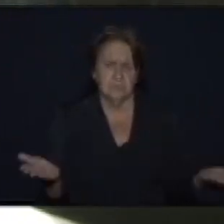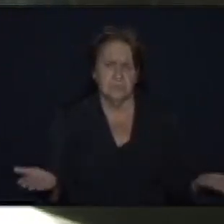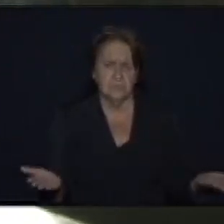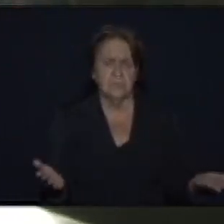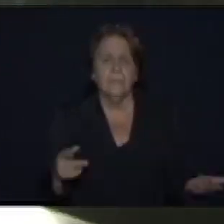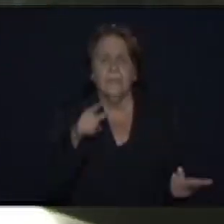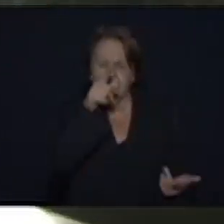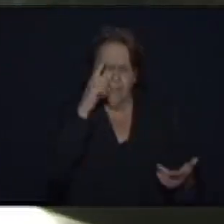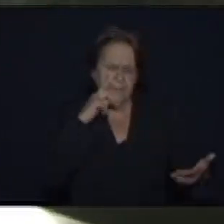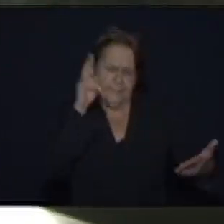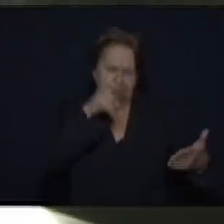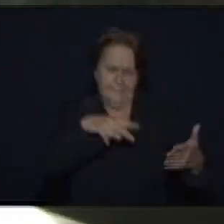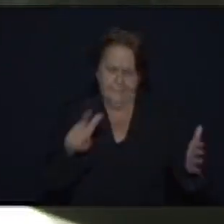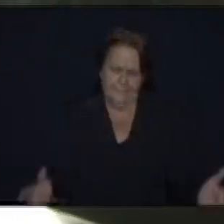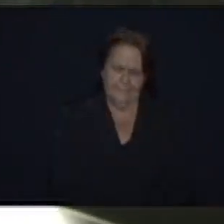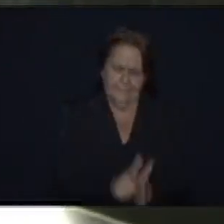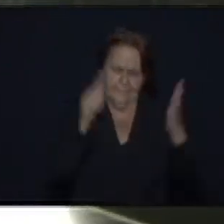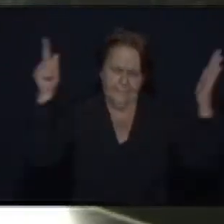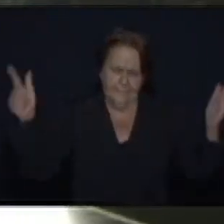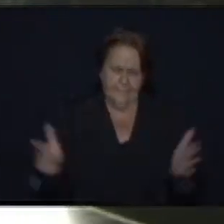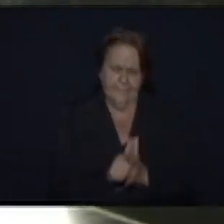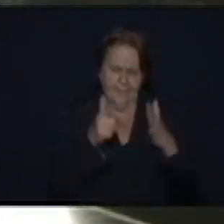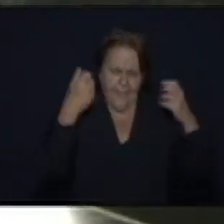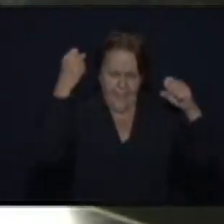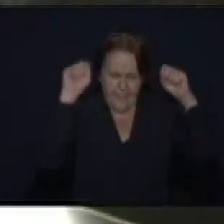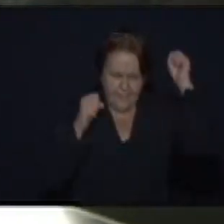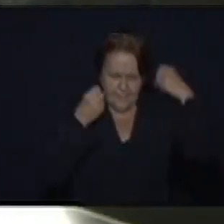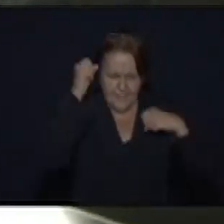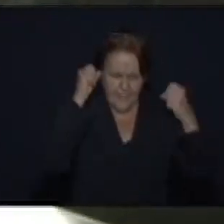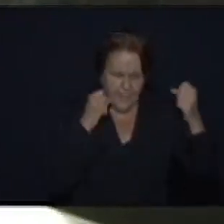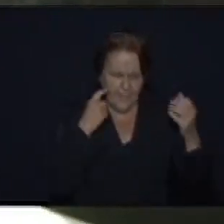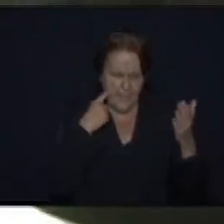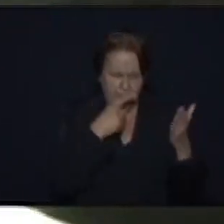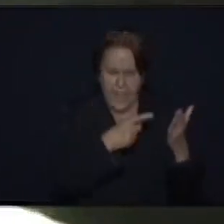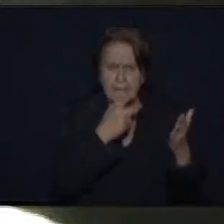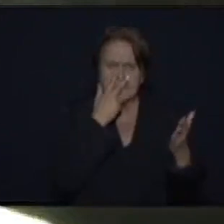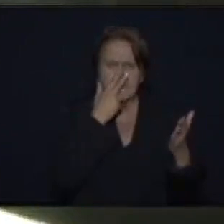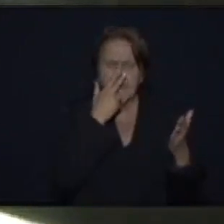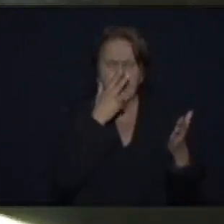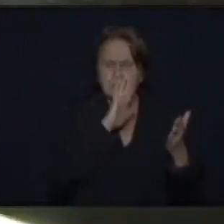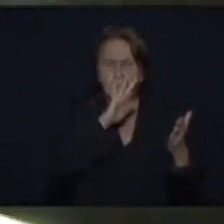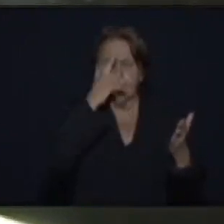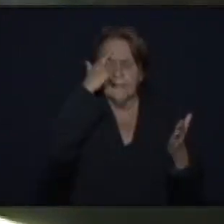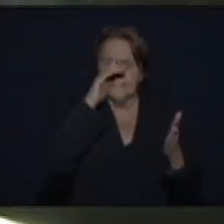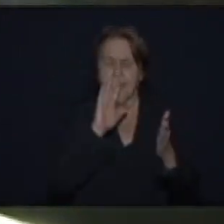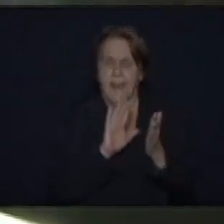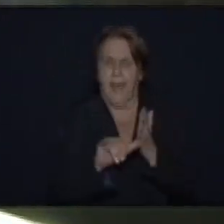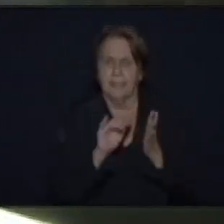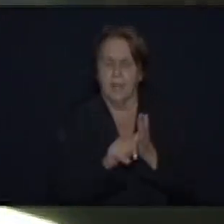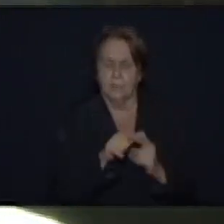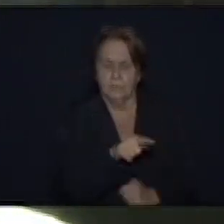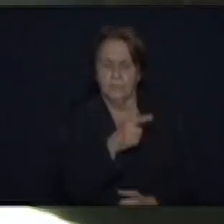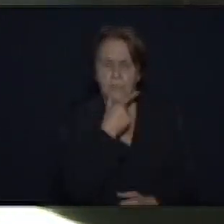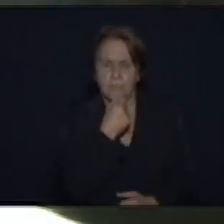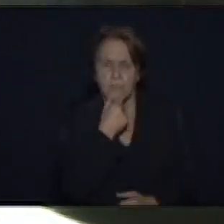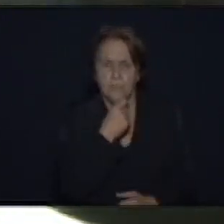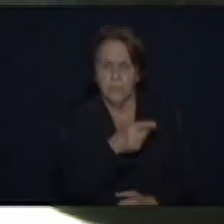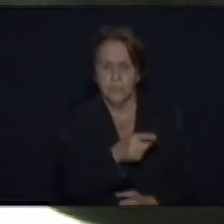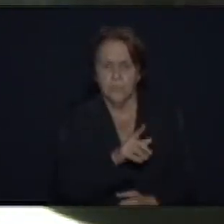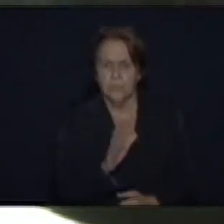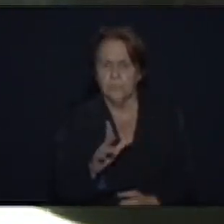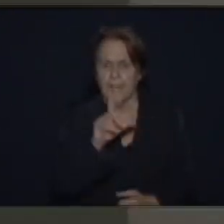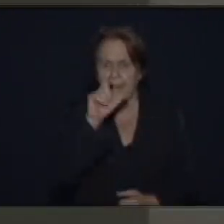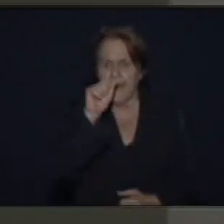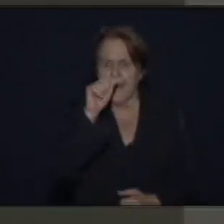quando você lê no jornal Empresário é quase sinônimo de ladrão quando aparece alguma coisa notícia assim vivo